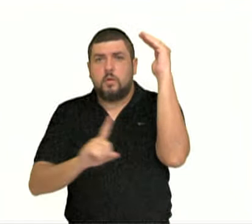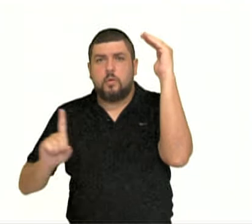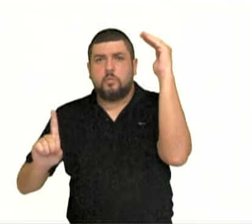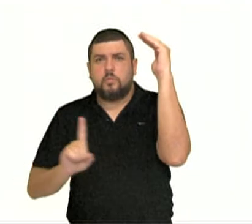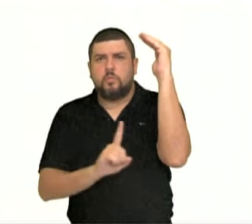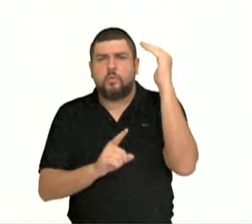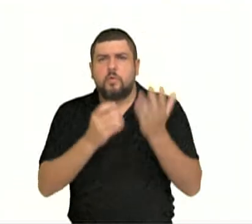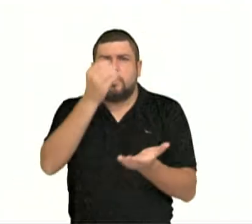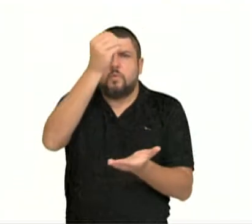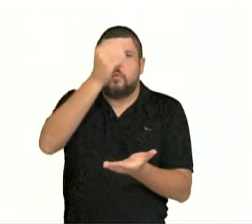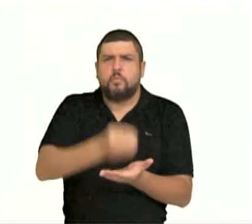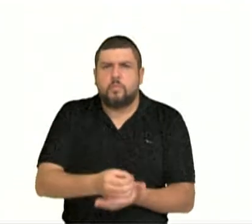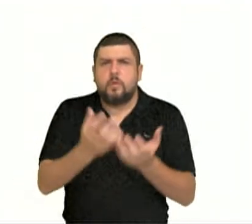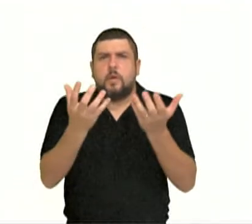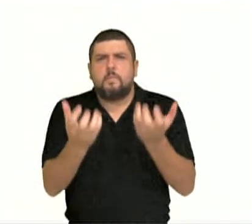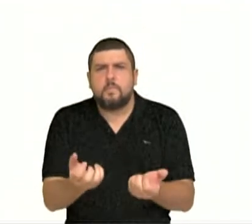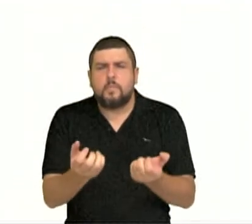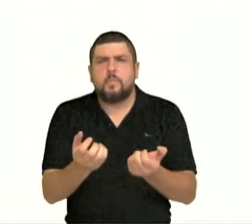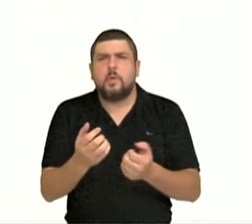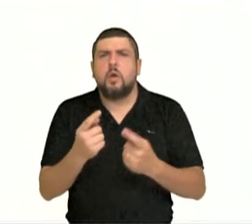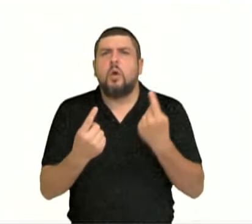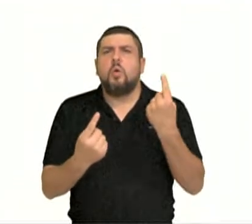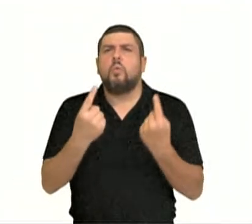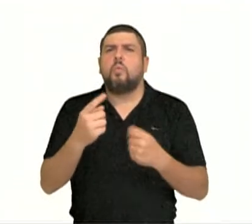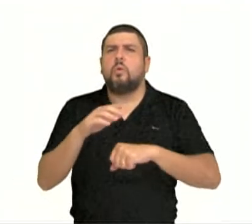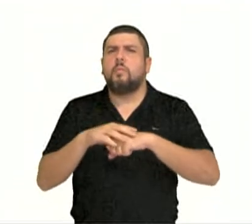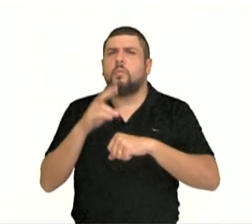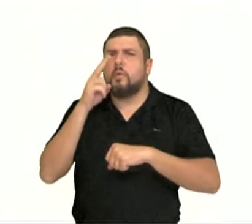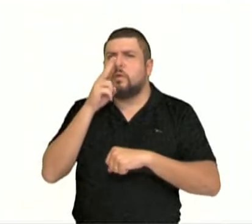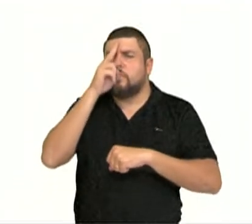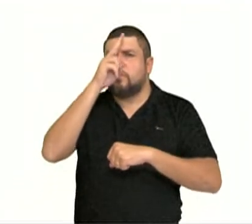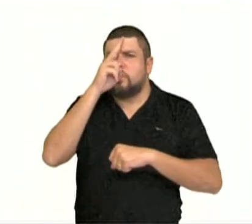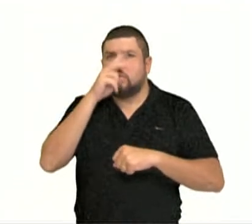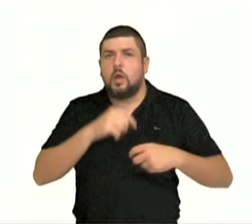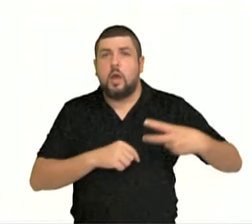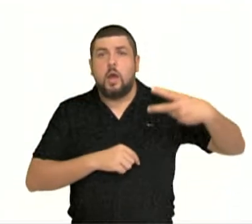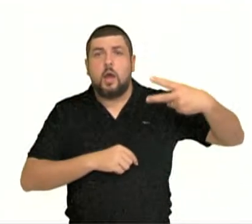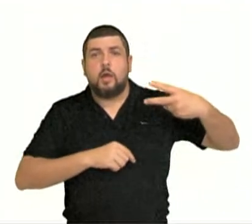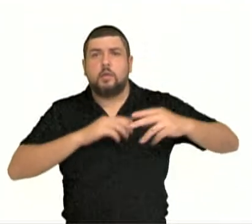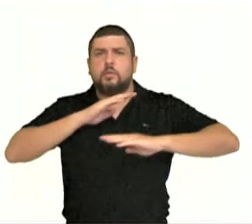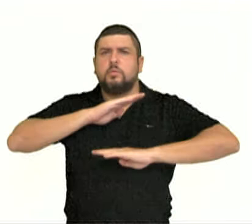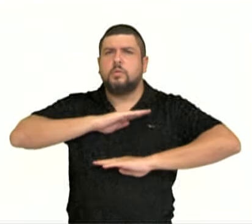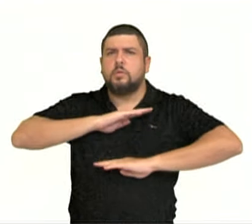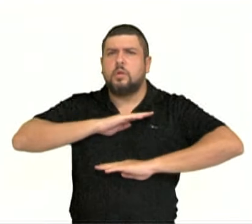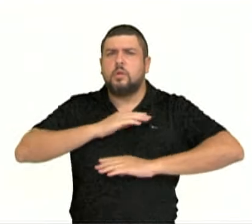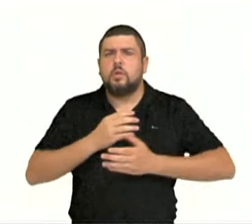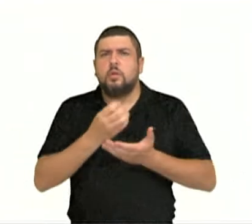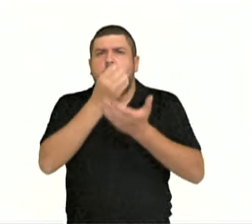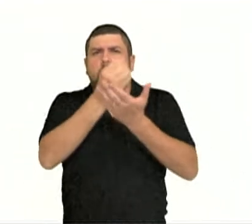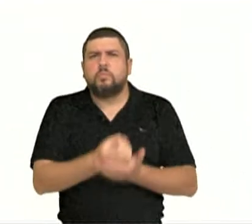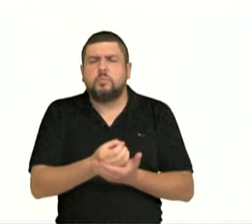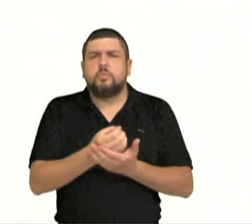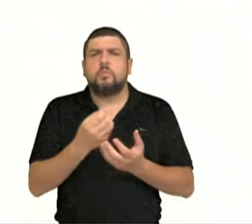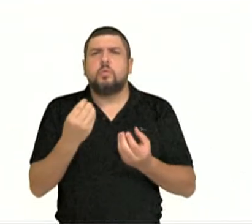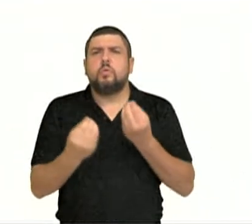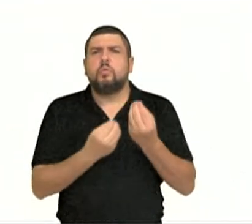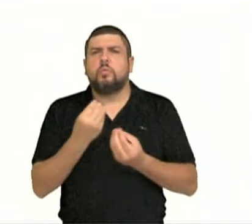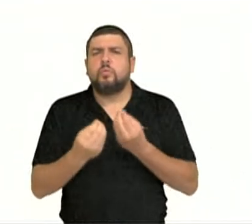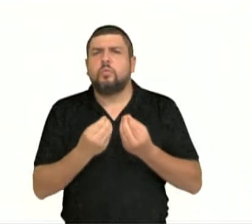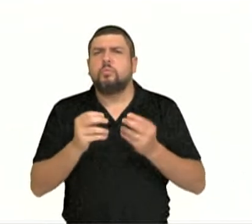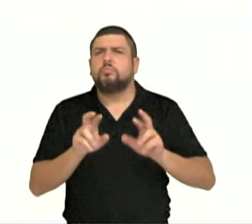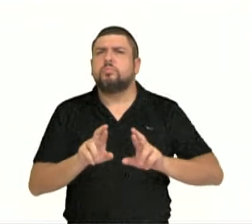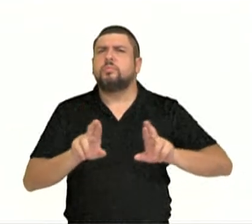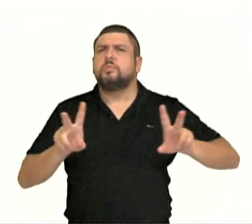na segunda experiência, ou seja, na segunda demonstração, o que houve de diferente na primeira e na segunda situação do experimento?